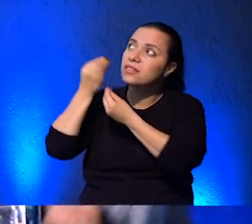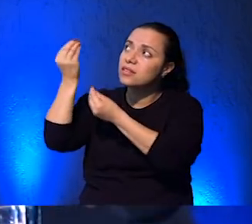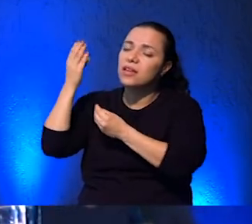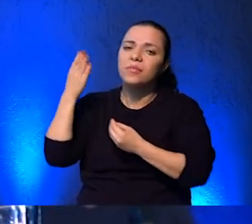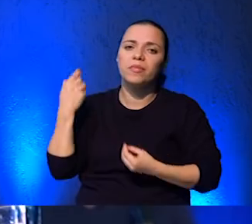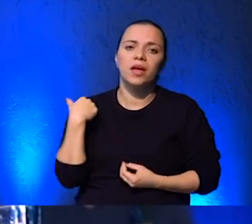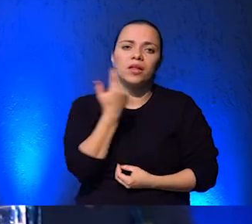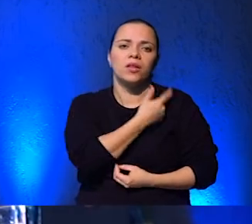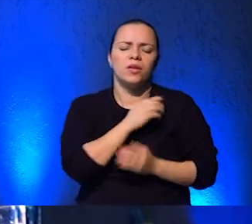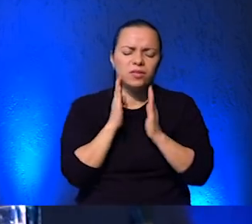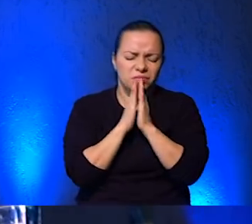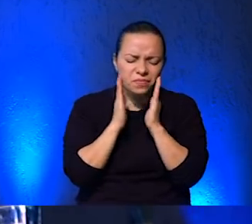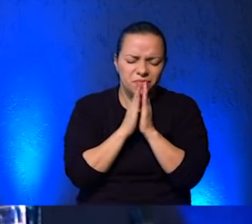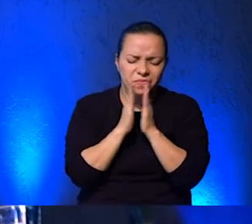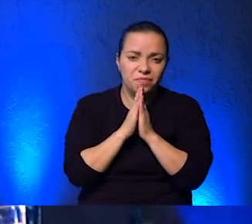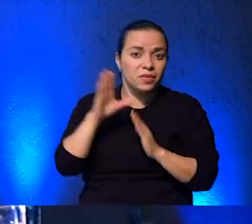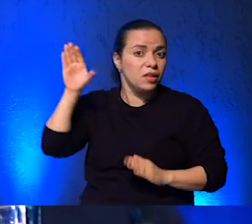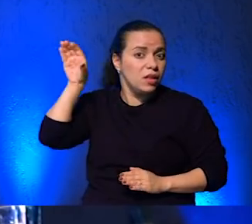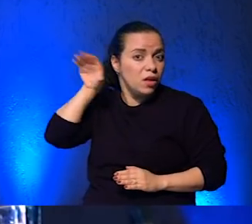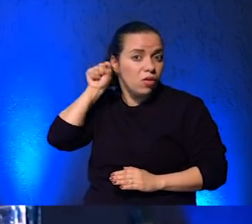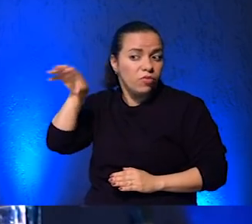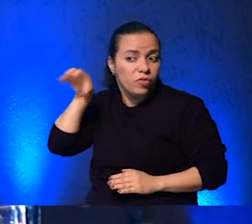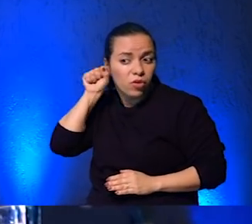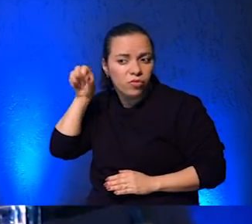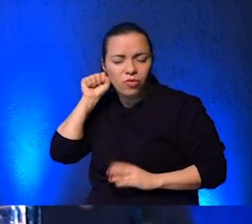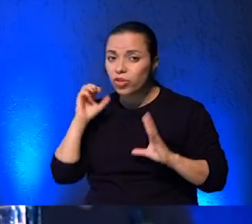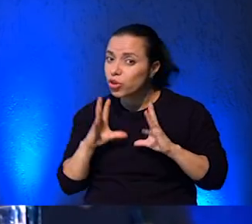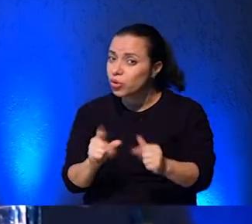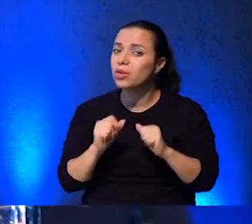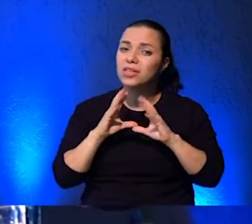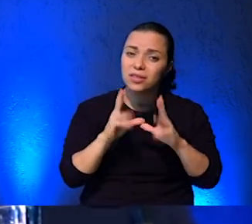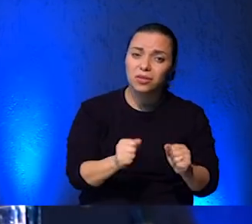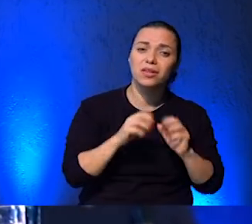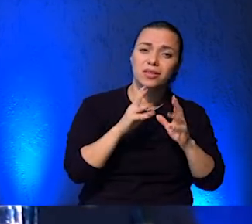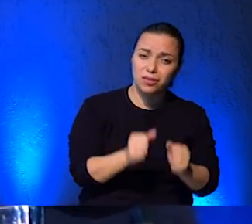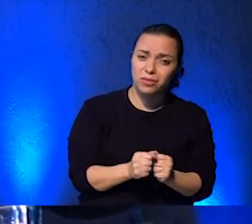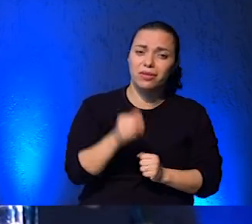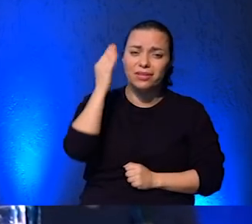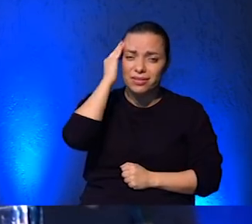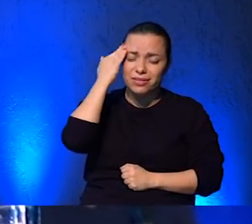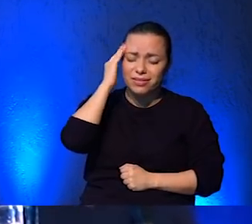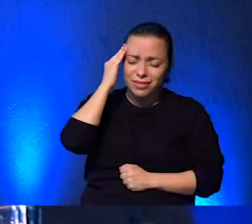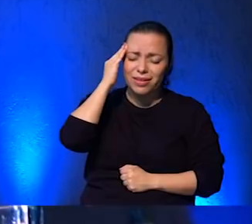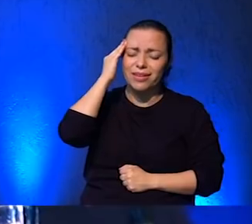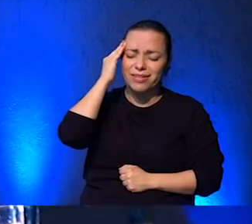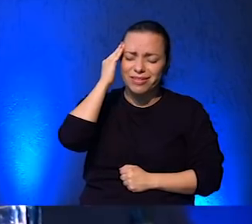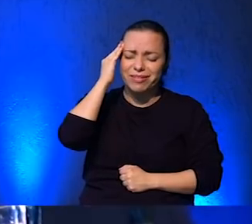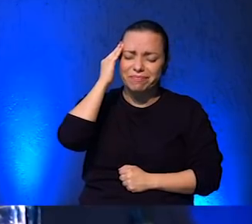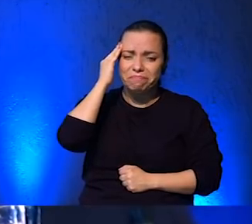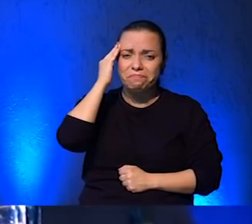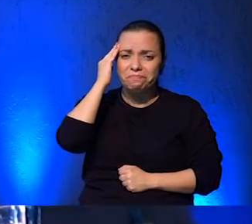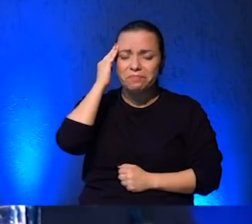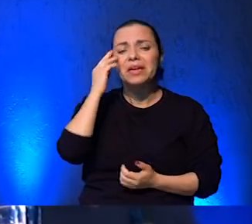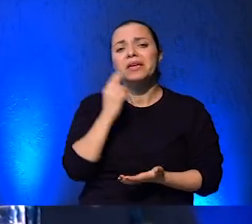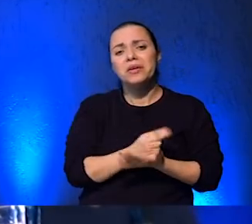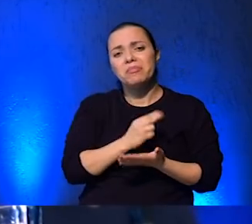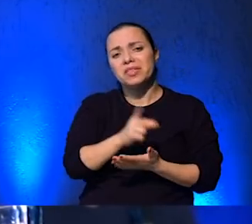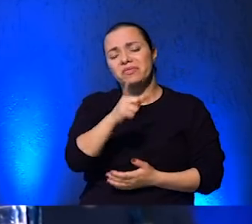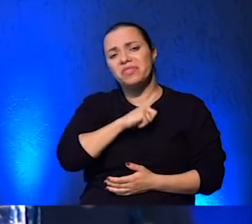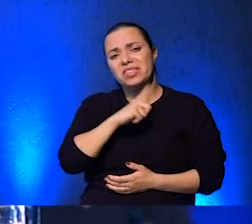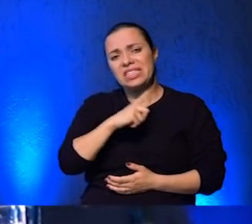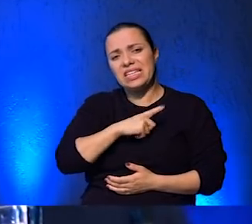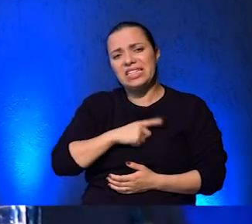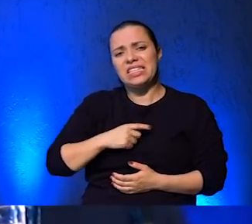e mesmo que você esteja enfrentando a maior do maior sofrimento a maior prova pega se limão e transforma ele